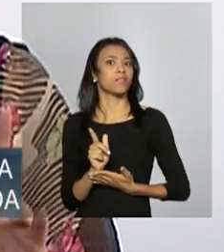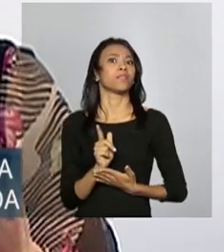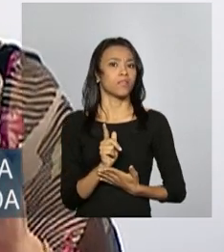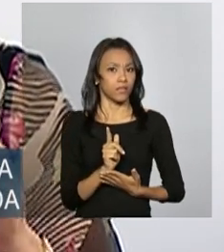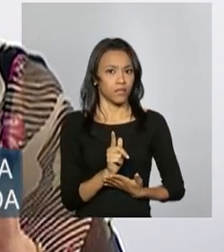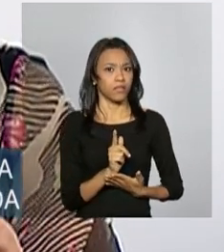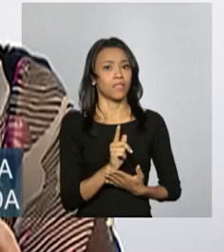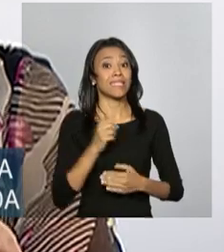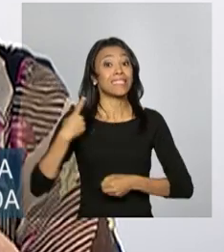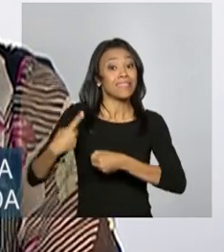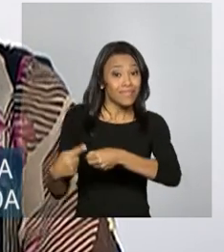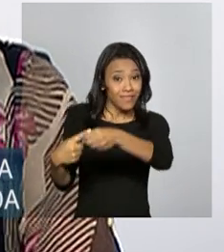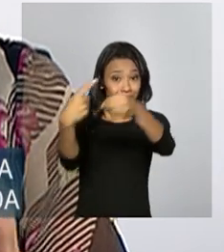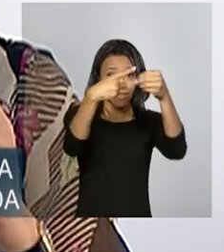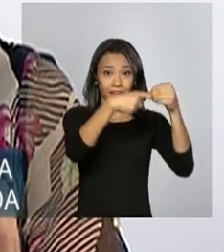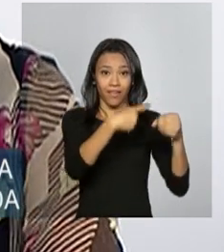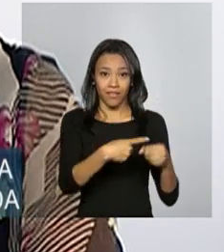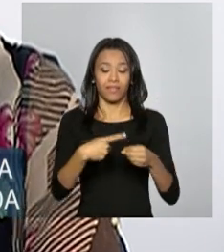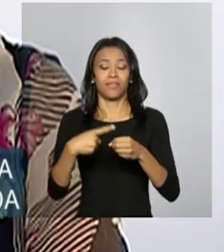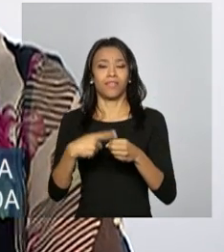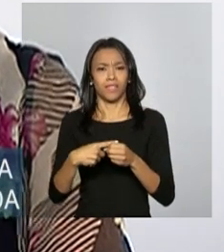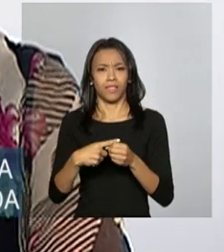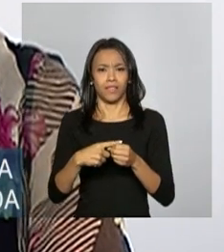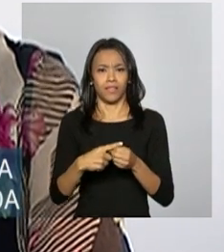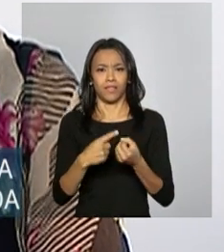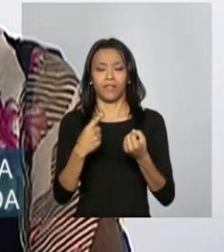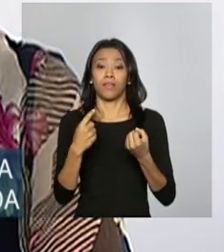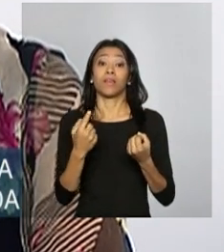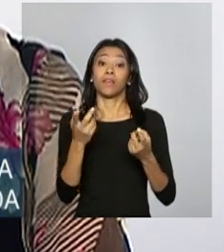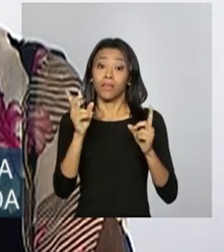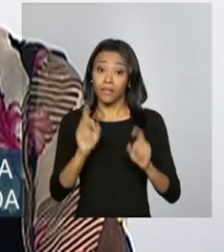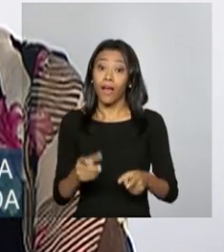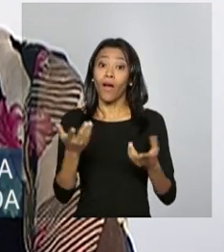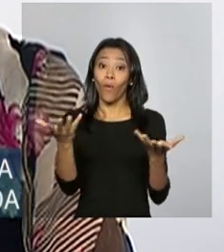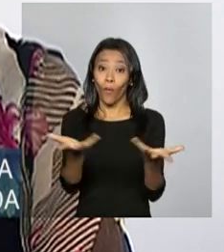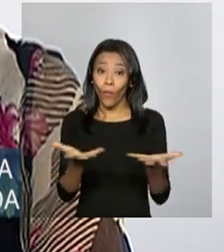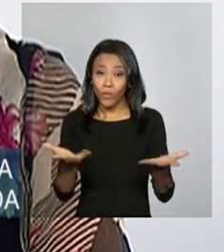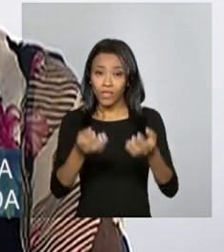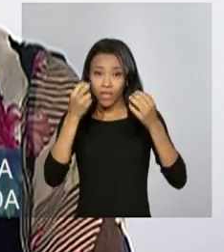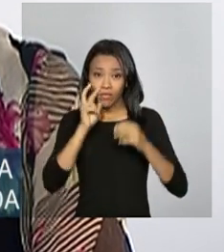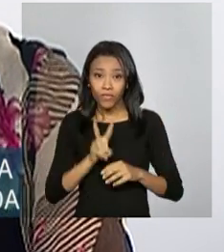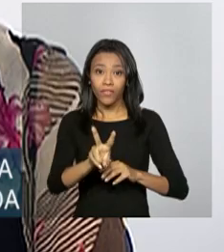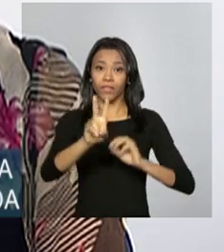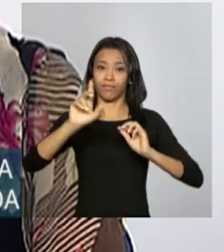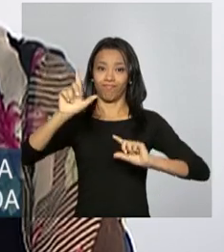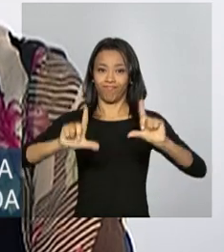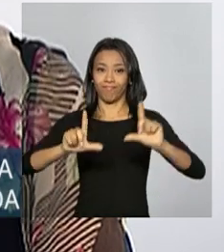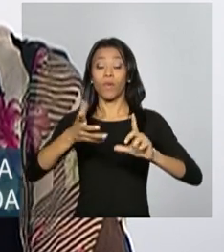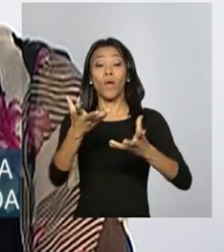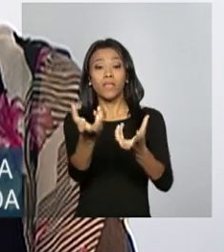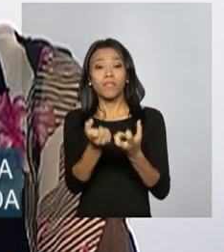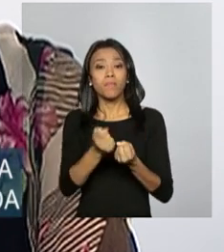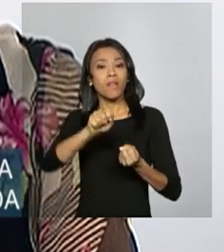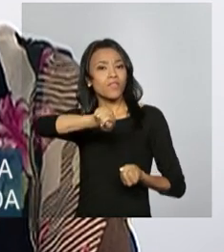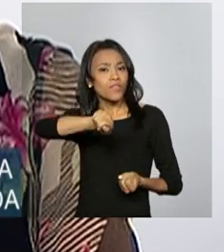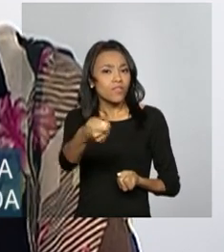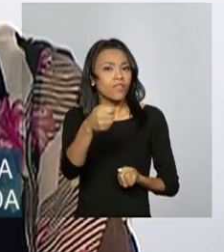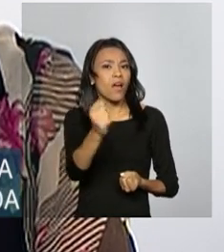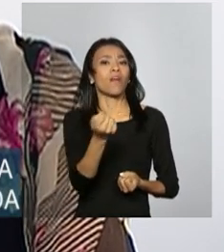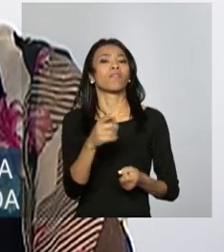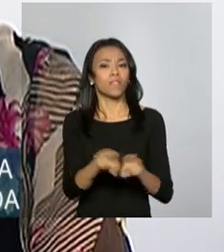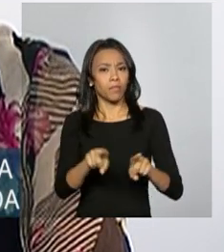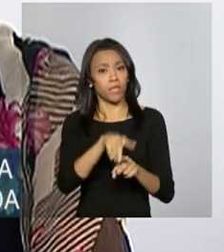com várias outras cidades que ao mesmo tempo estão recebendo a chave da